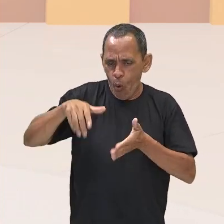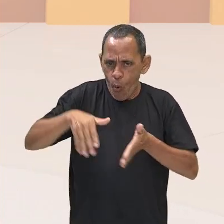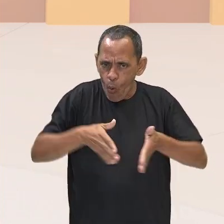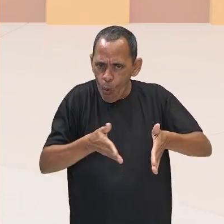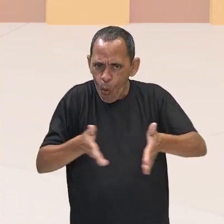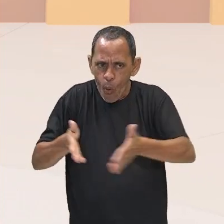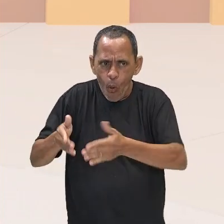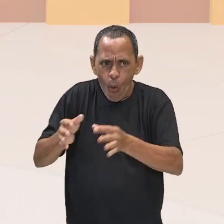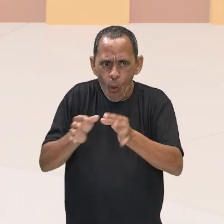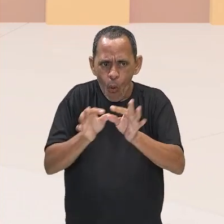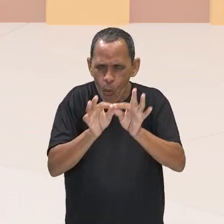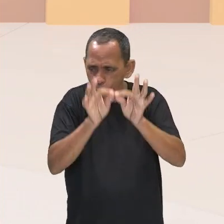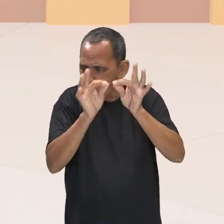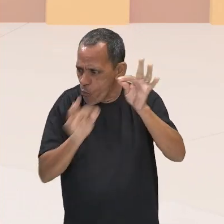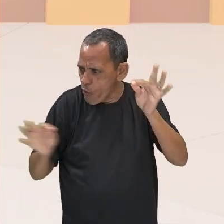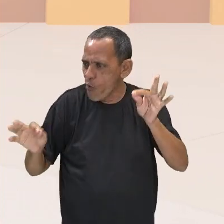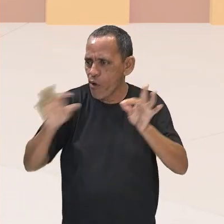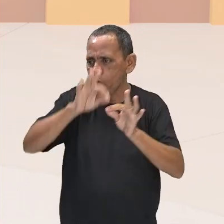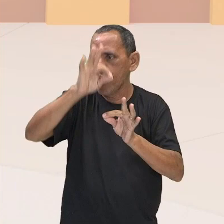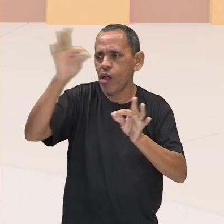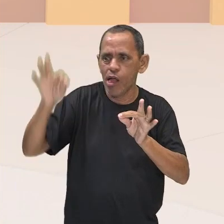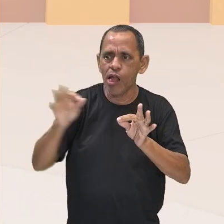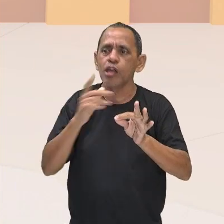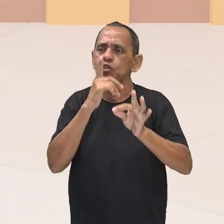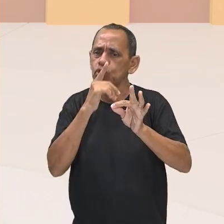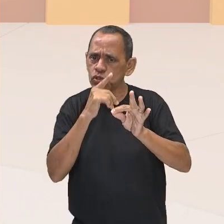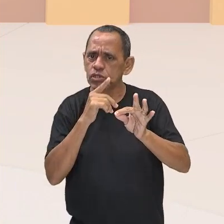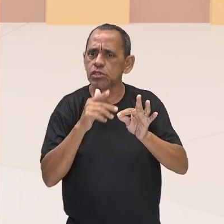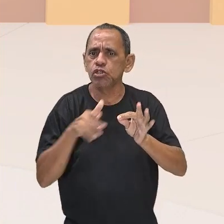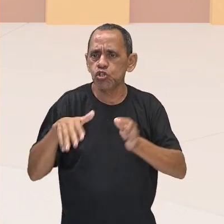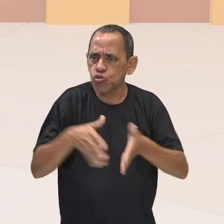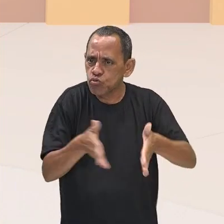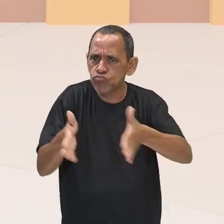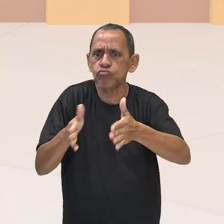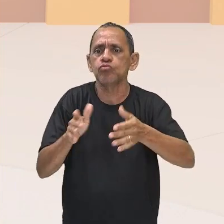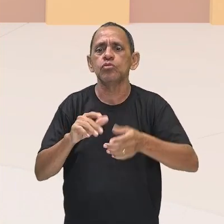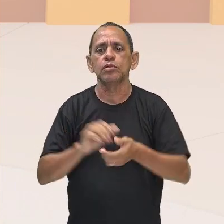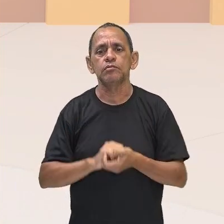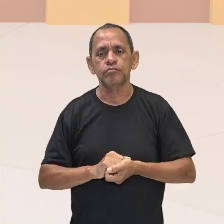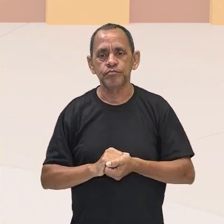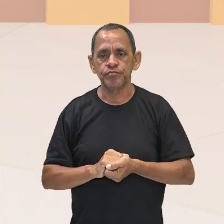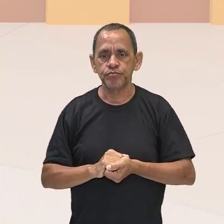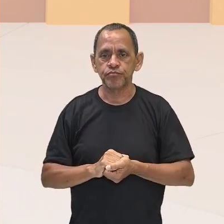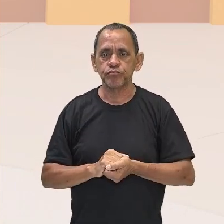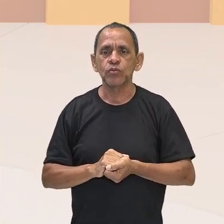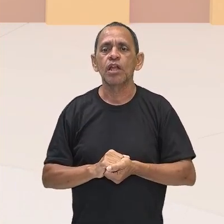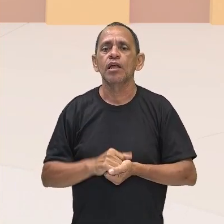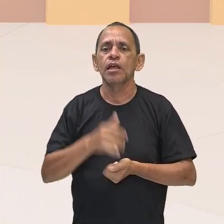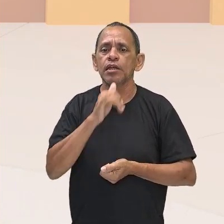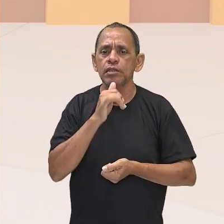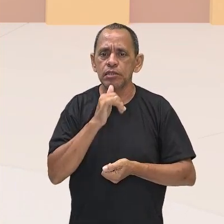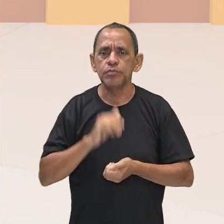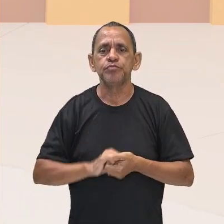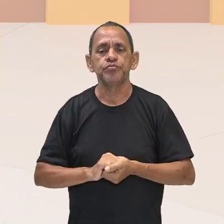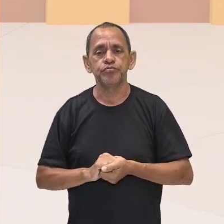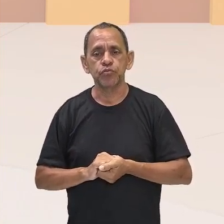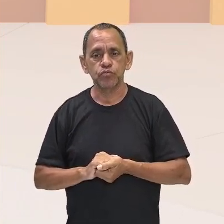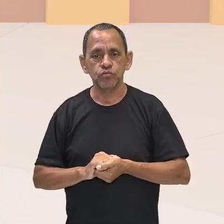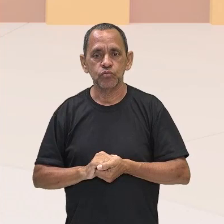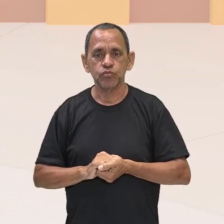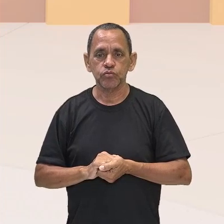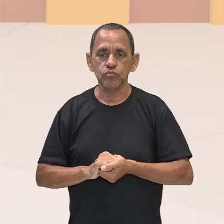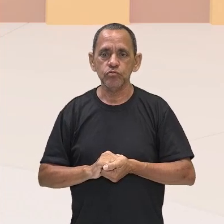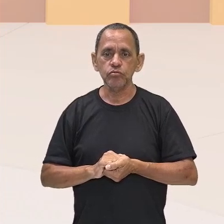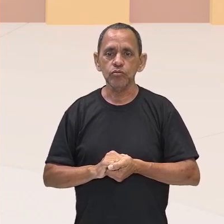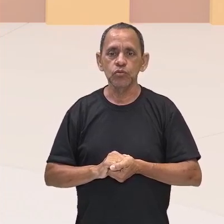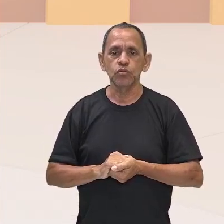Rio Amazonas, apesar de receber esse nome apenas quando ele encontra, né, o Rio Solimões encontra as águas do Rio Negro. E aí um detalhe